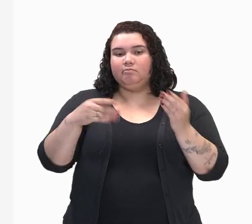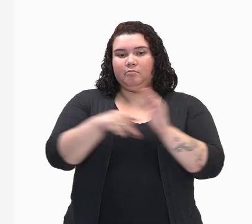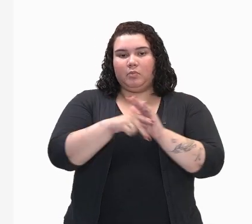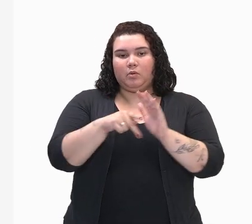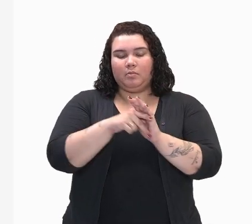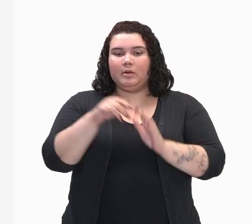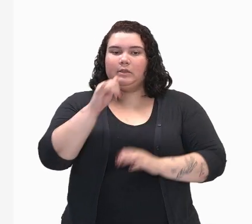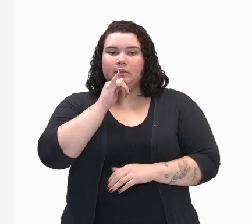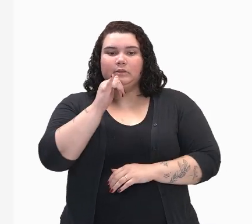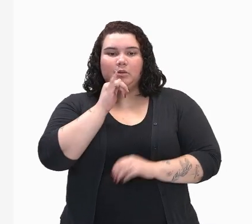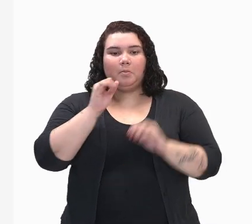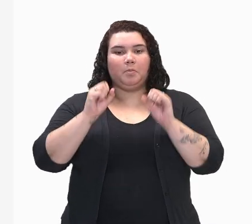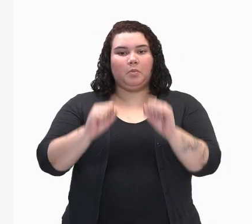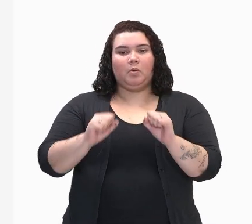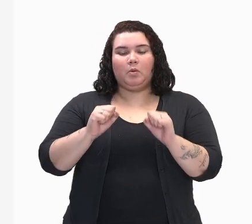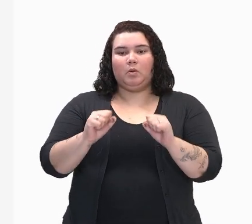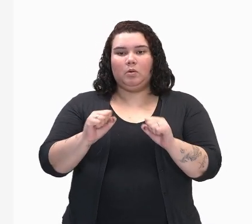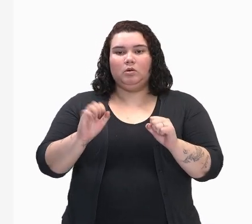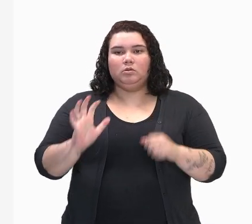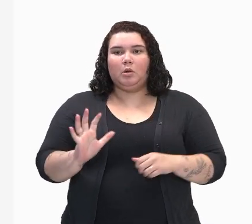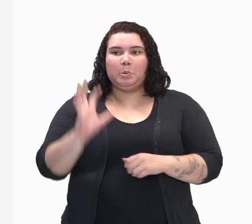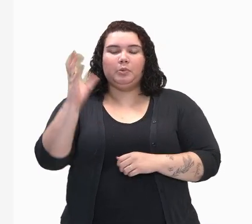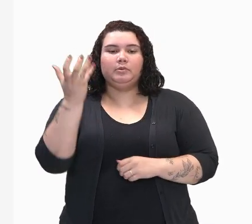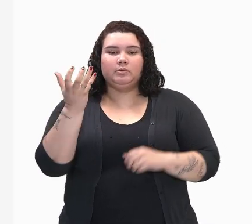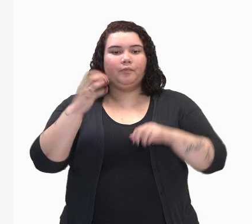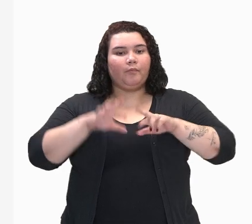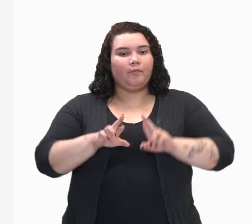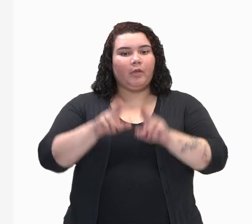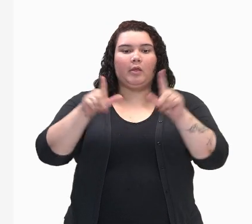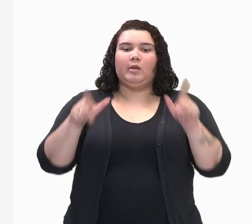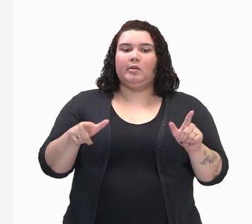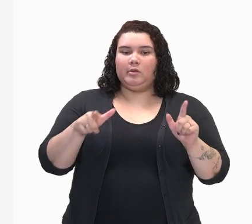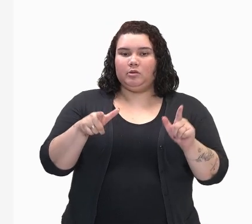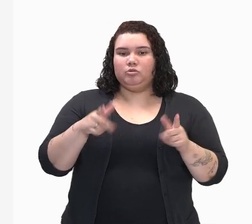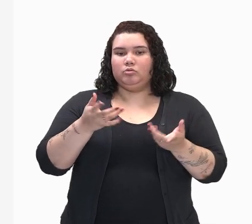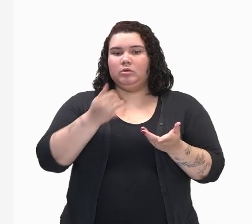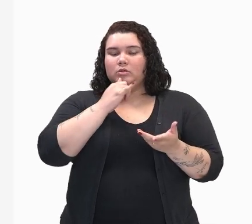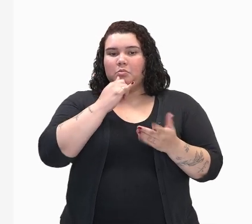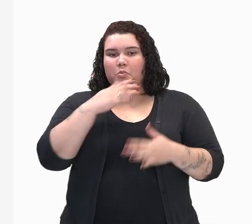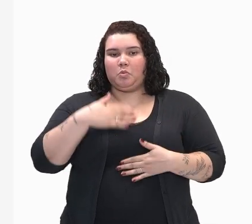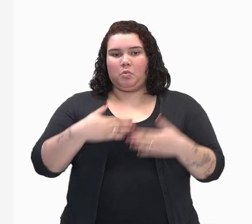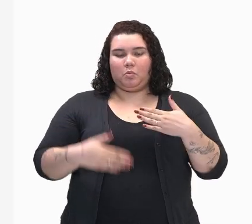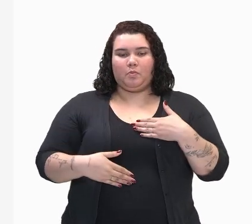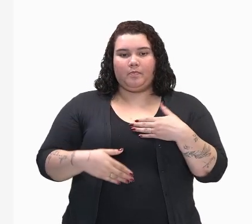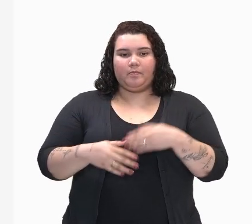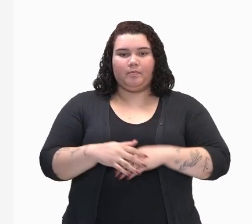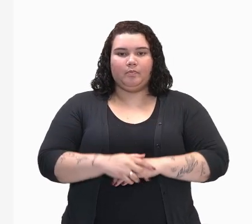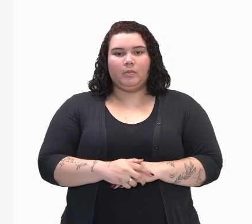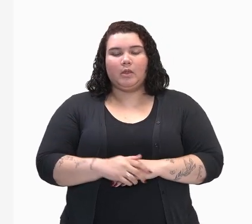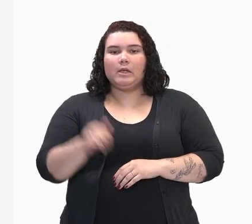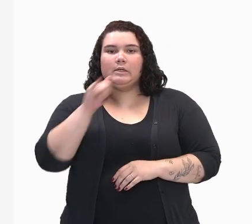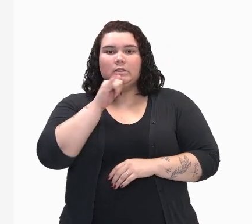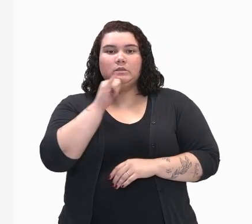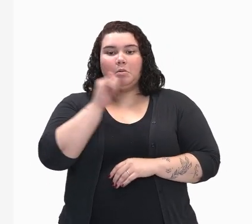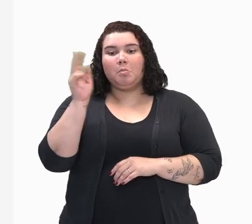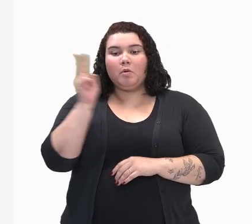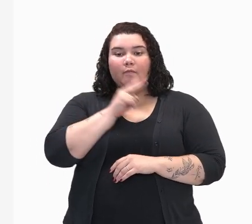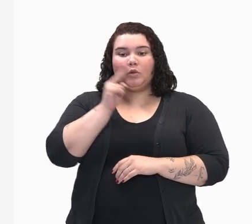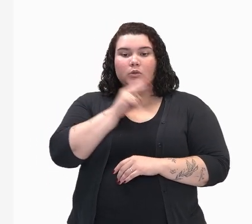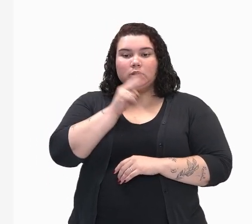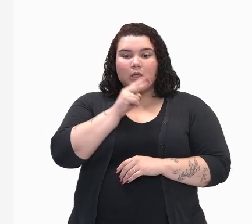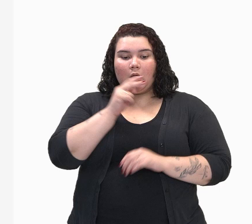pode causar diferentes efeitos em um corpo, como, por exemplo, a alteração da